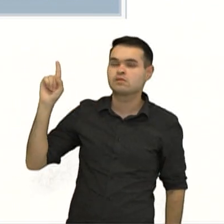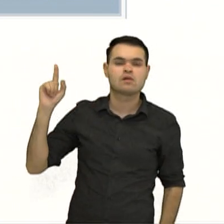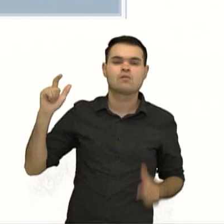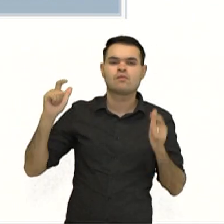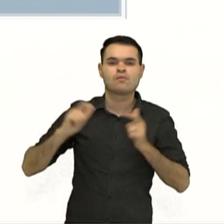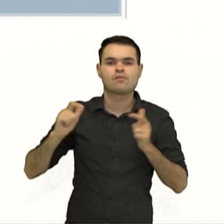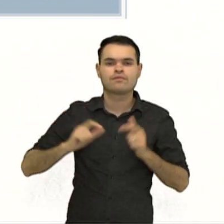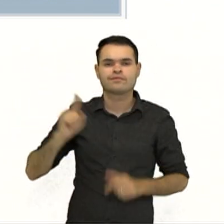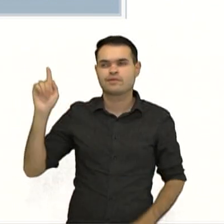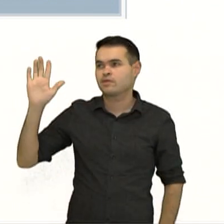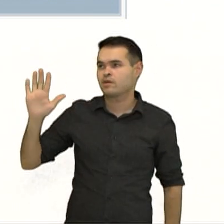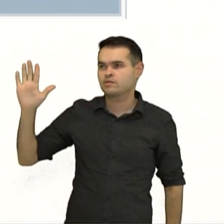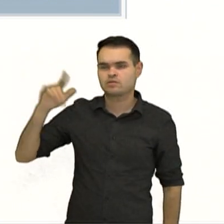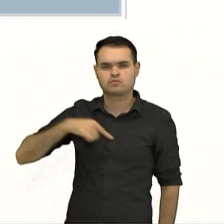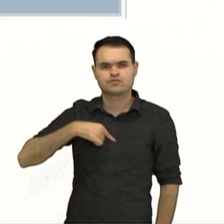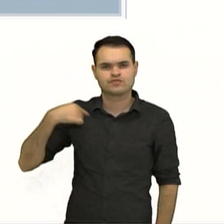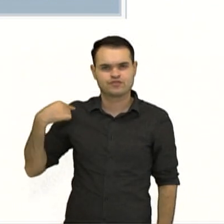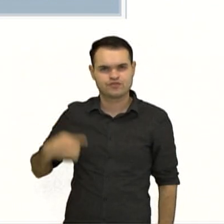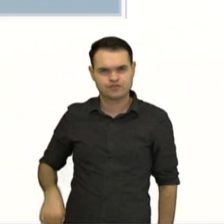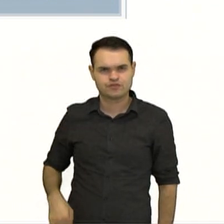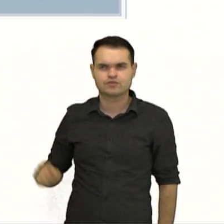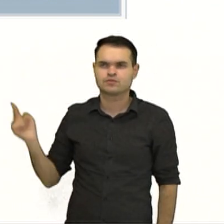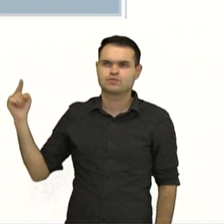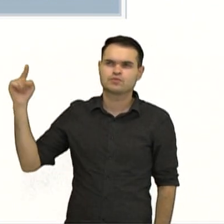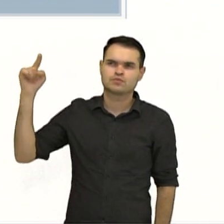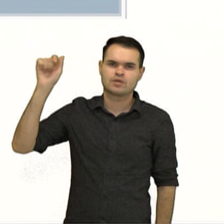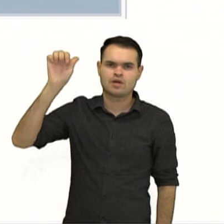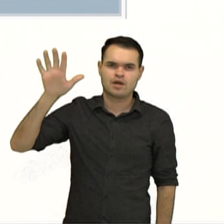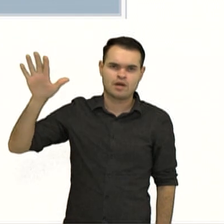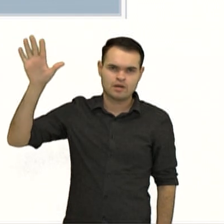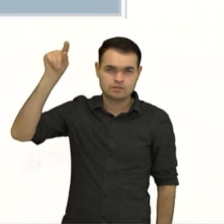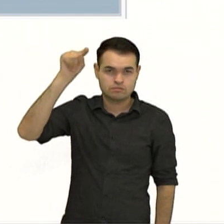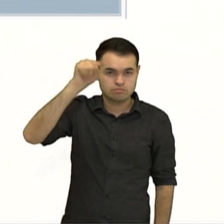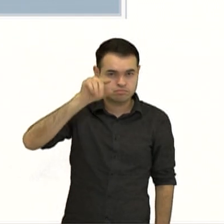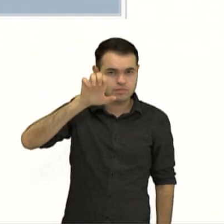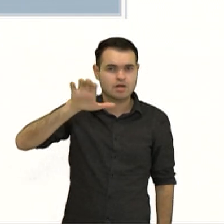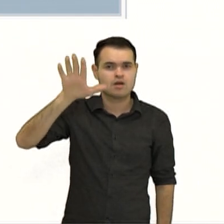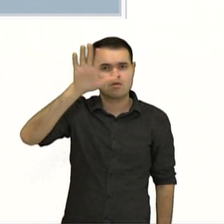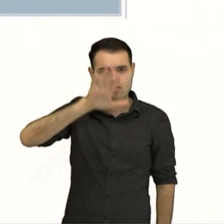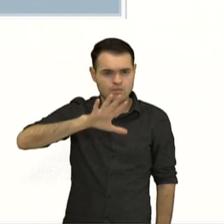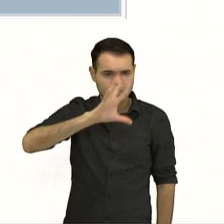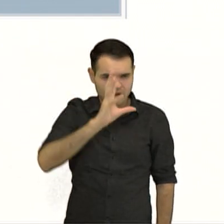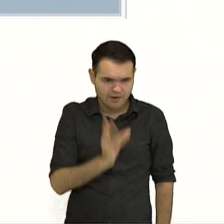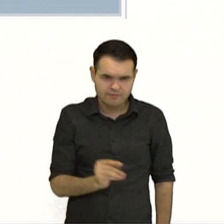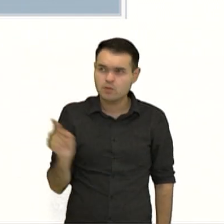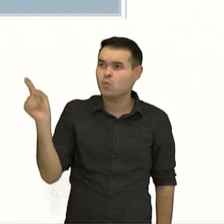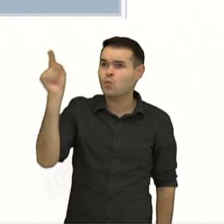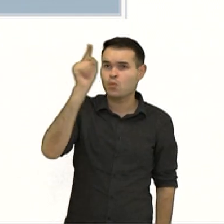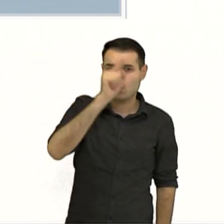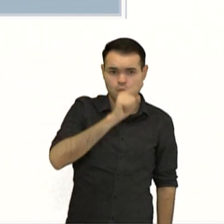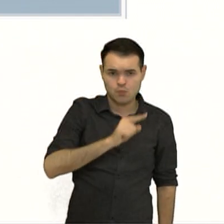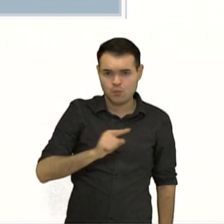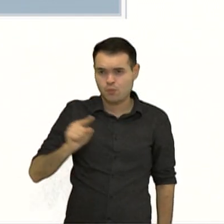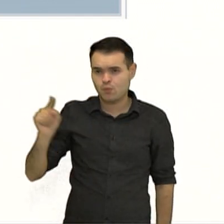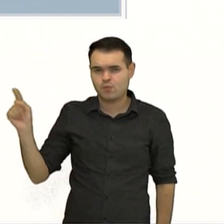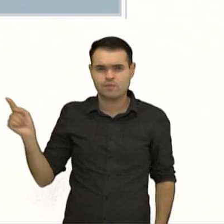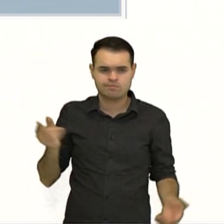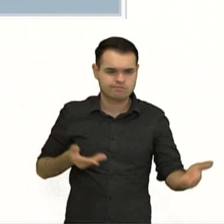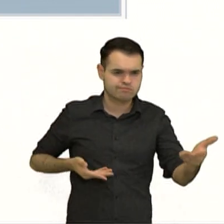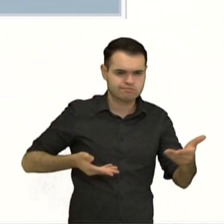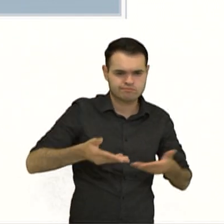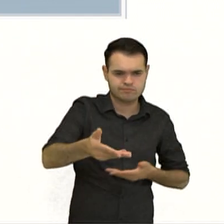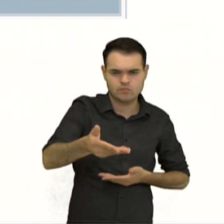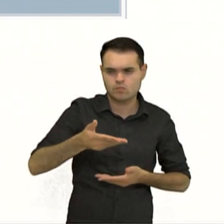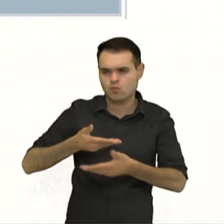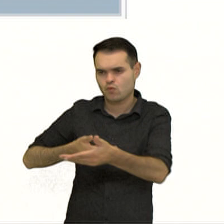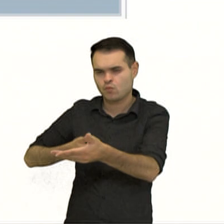região da China, né? Passando ali pela Ásia, chegando na Europa, em regiões da África, né? A troca comercial dos